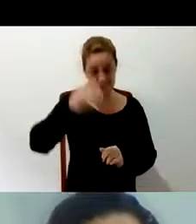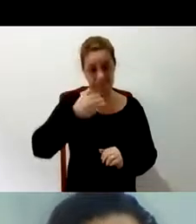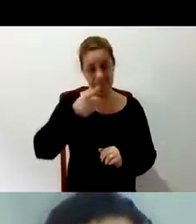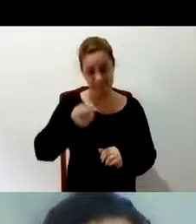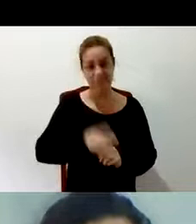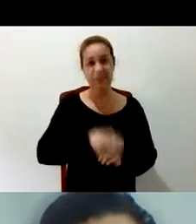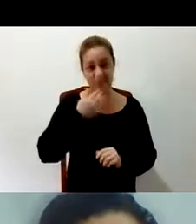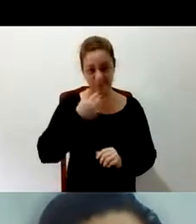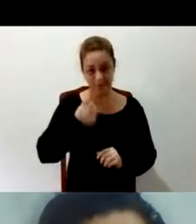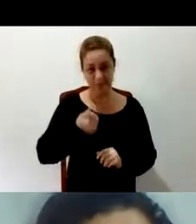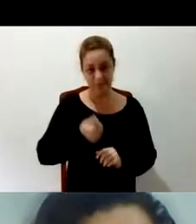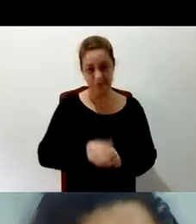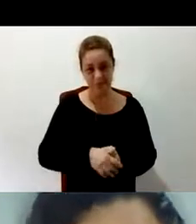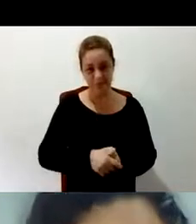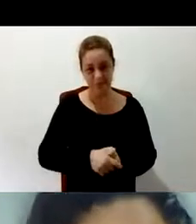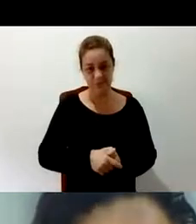Melhor.